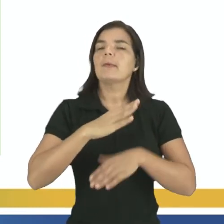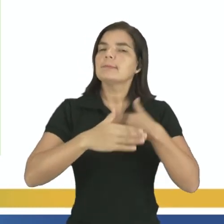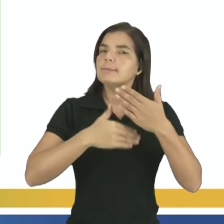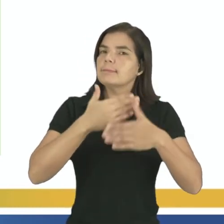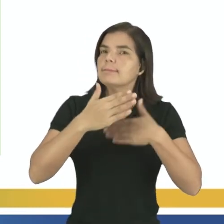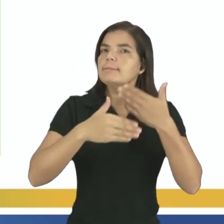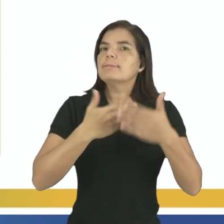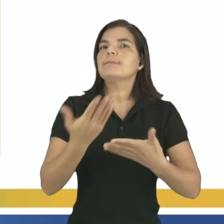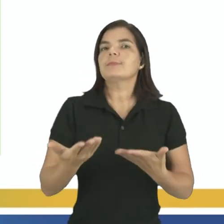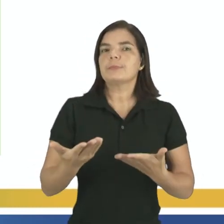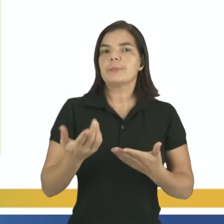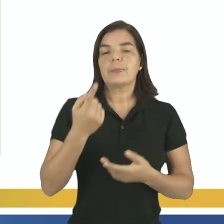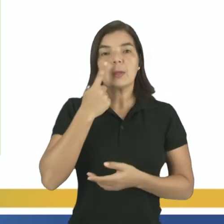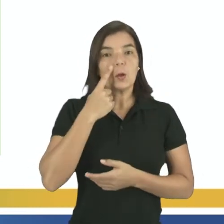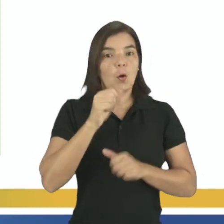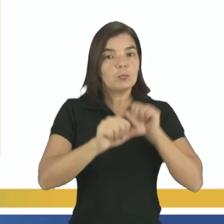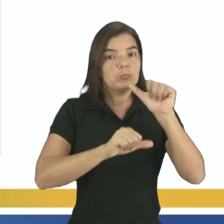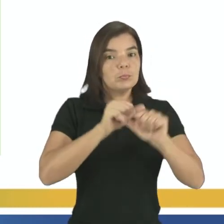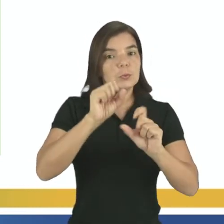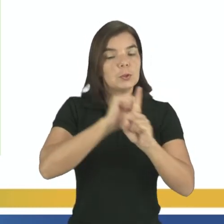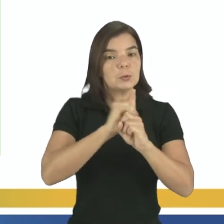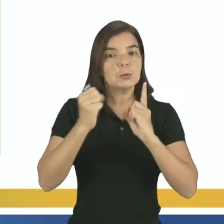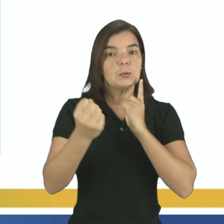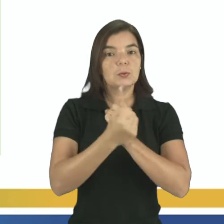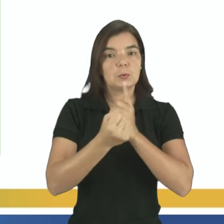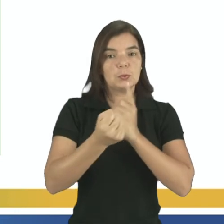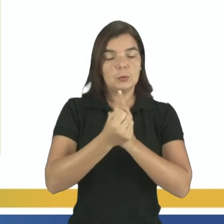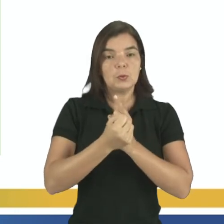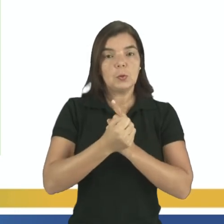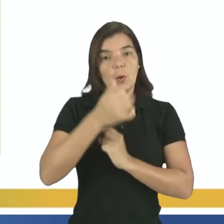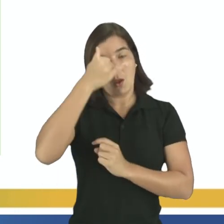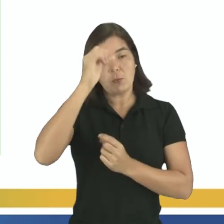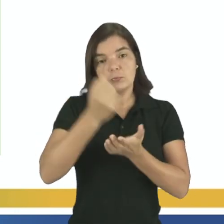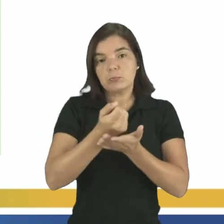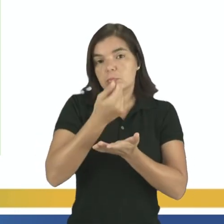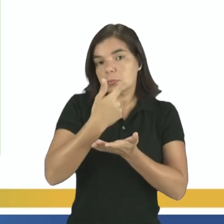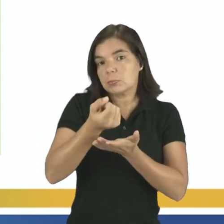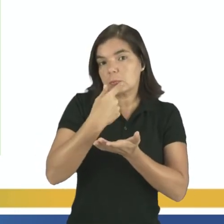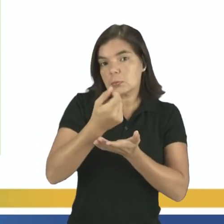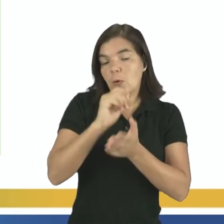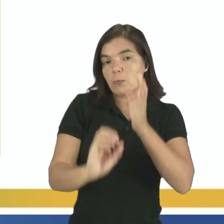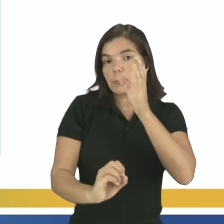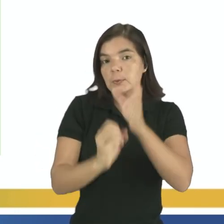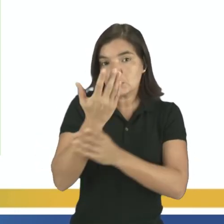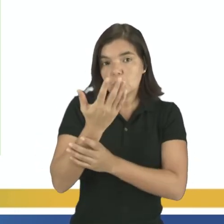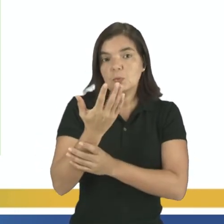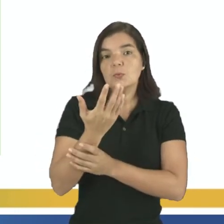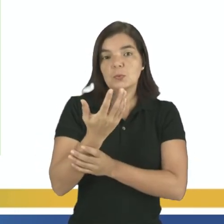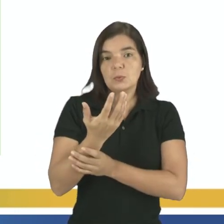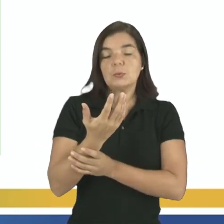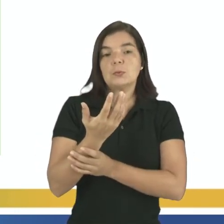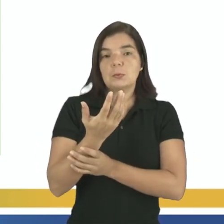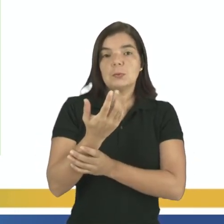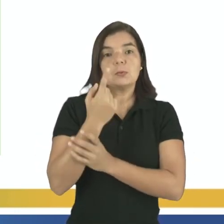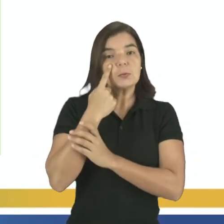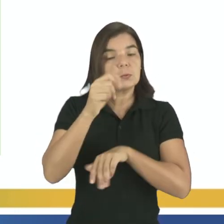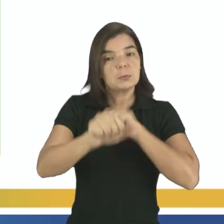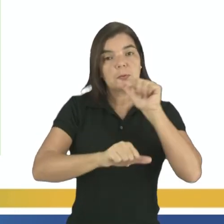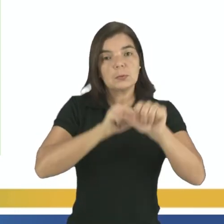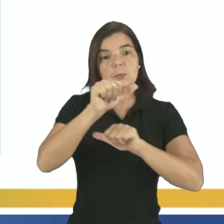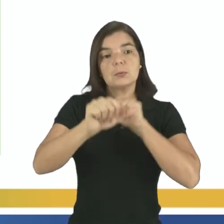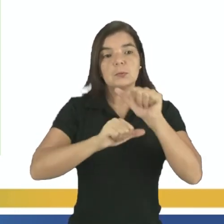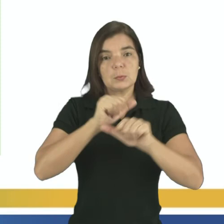do momento em que for mudando a sociedade, os métodos contraceptivos foram surgindo, foram